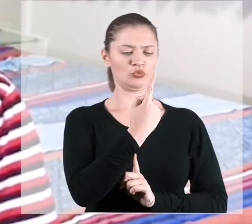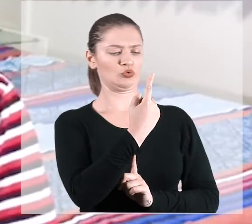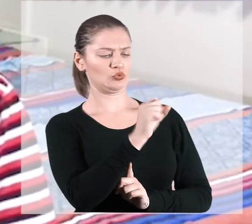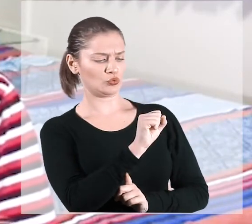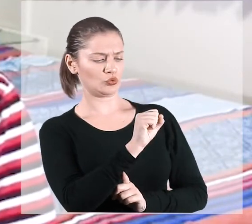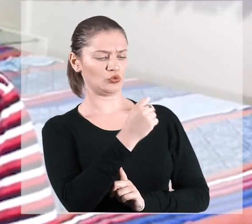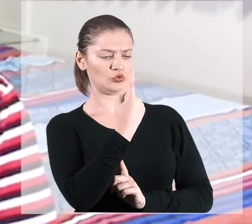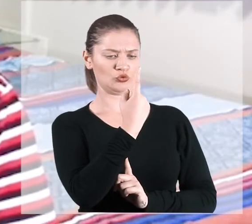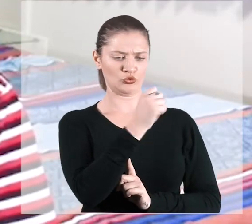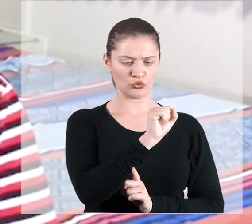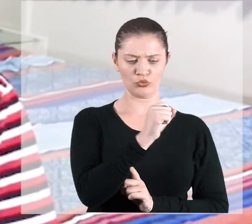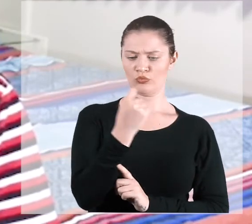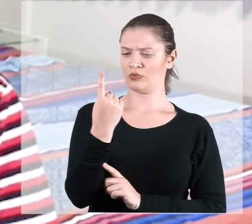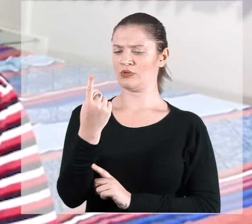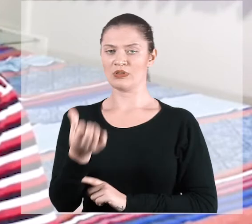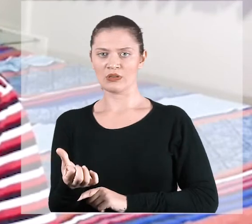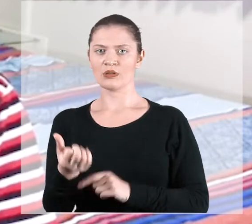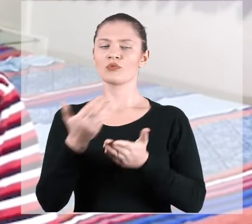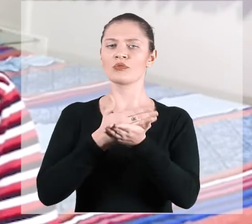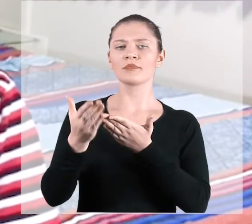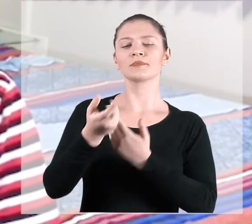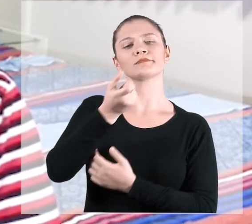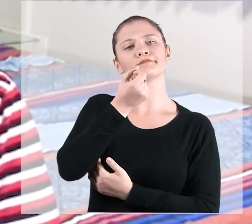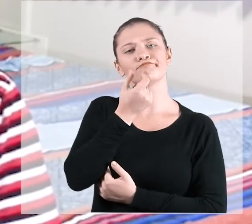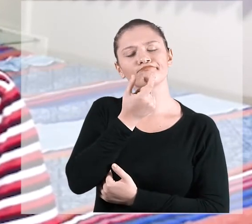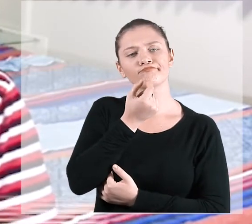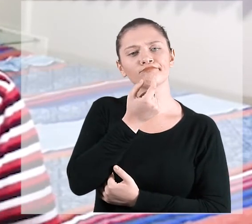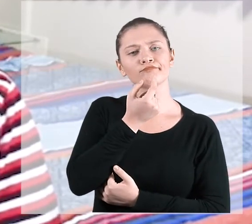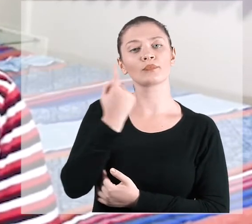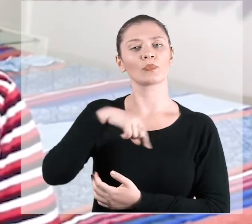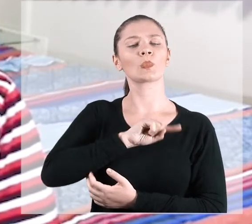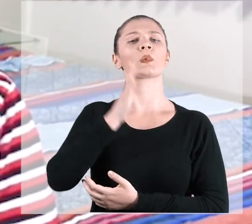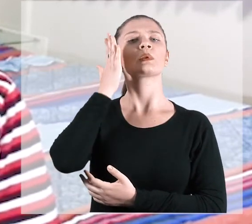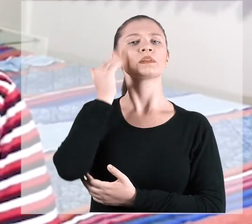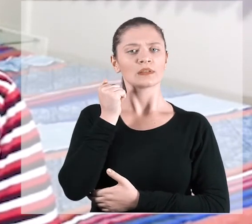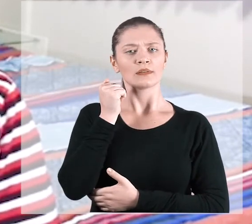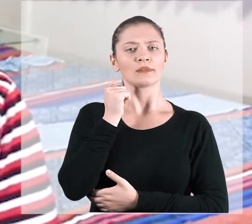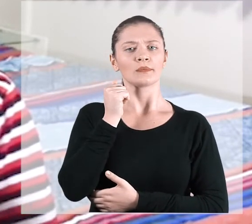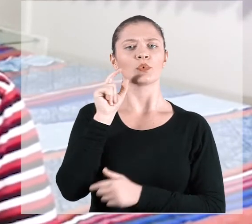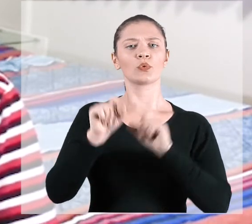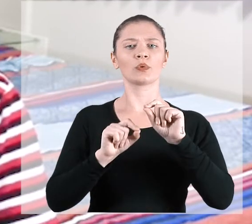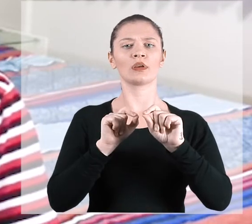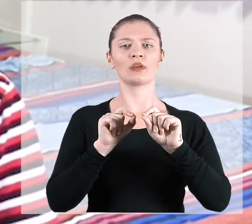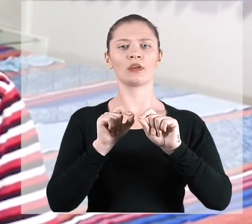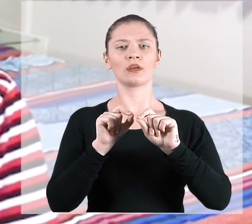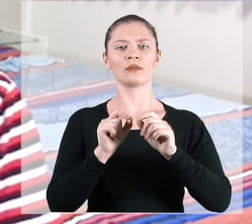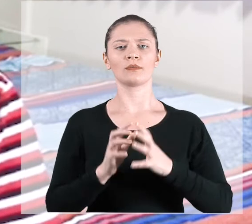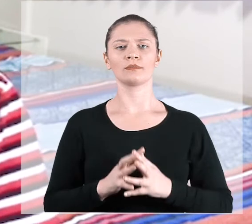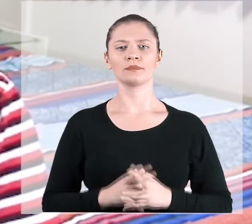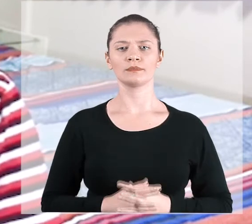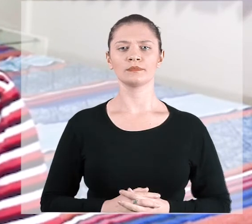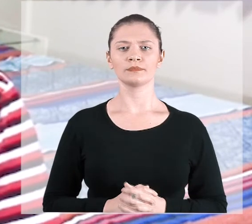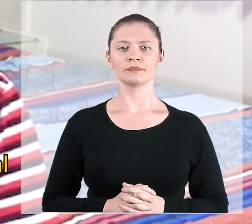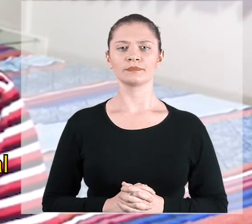né? Para início de hormonioterapia em si. Nós sabemos que isso é uma realidade hoje, né? E eu